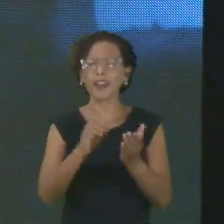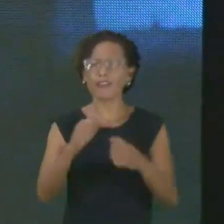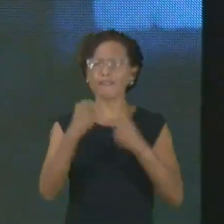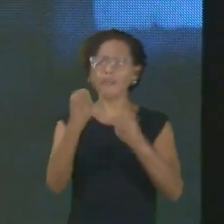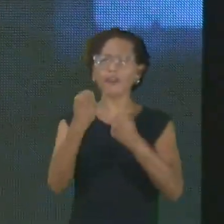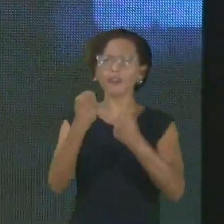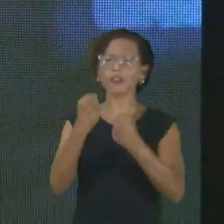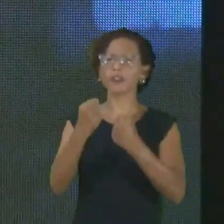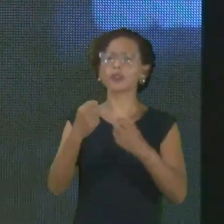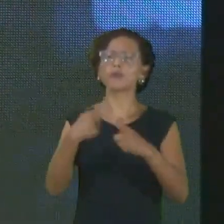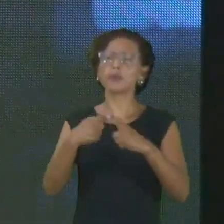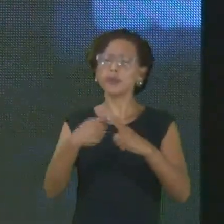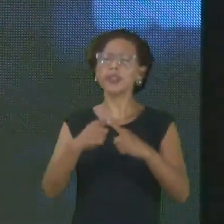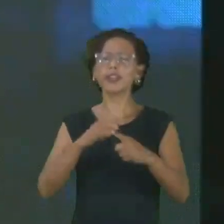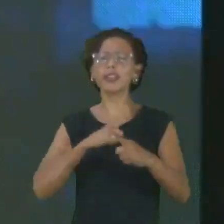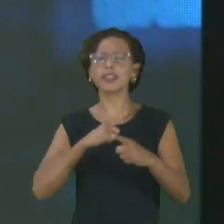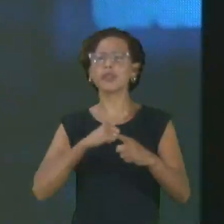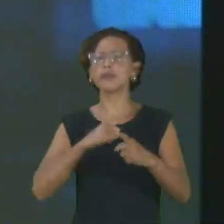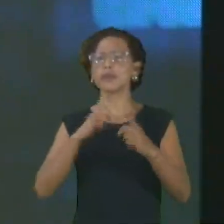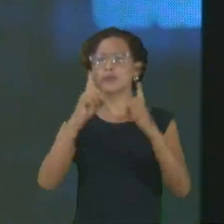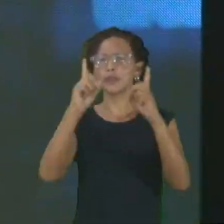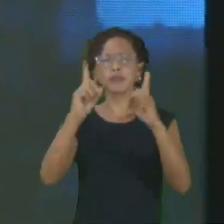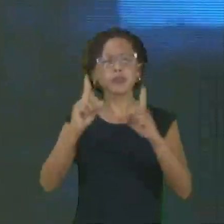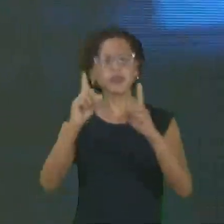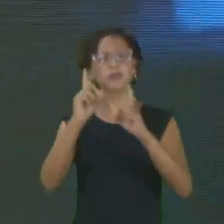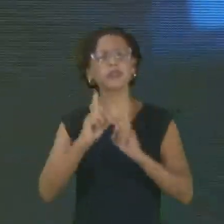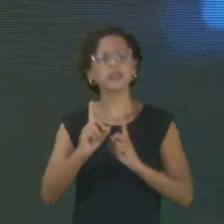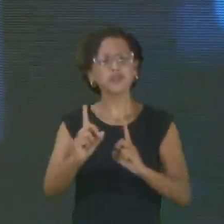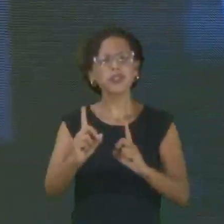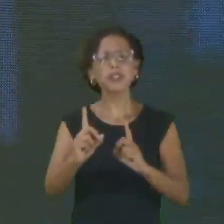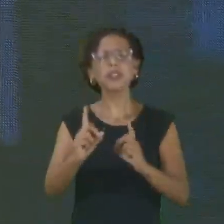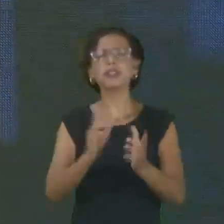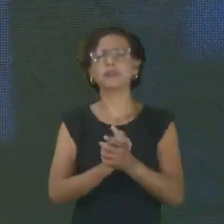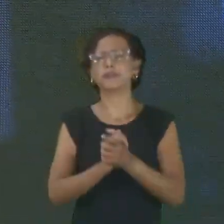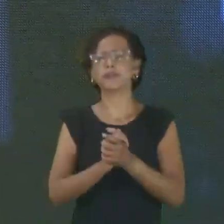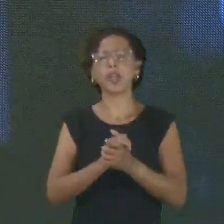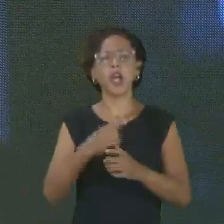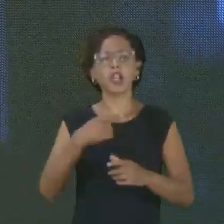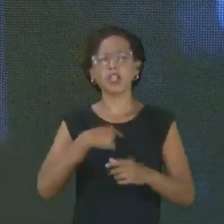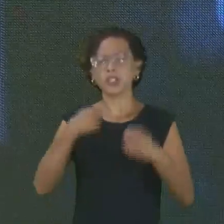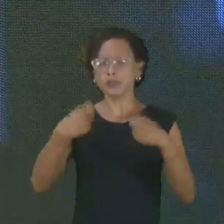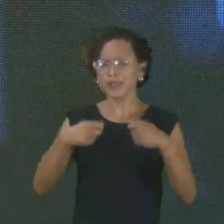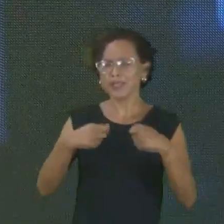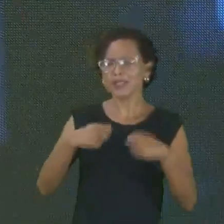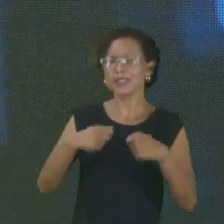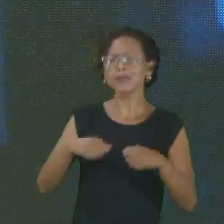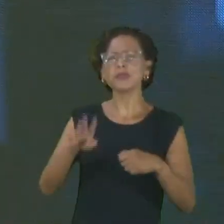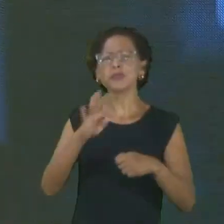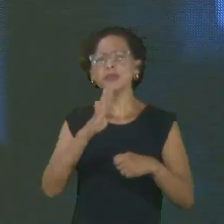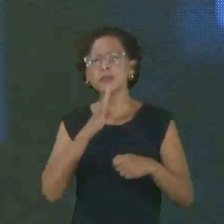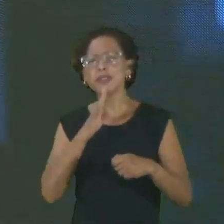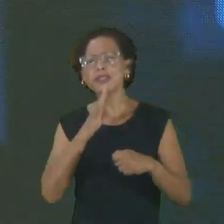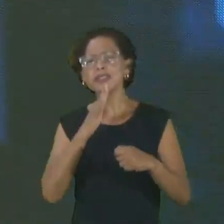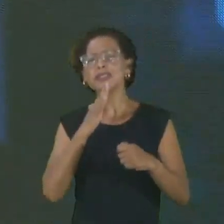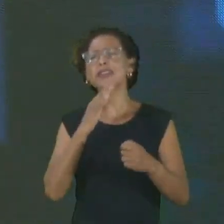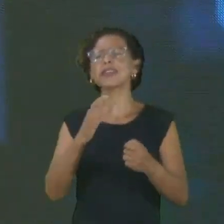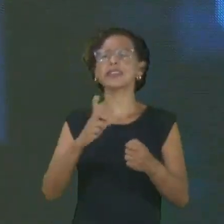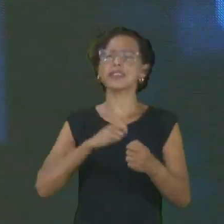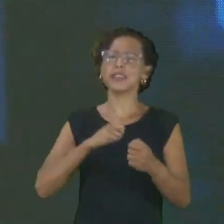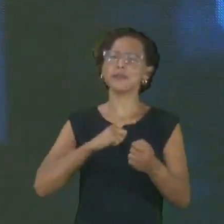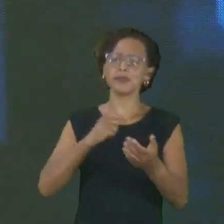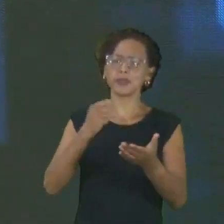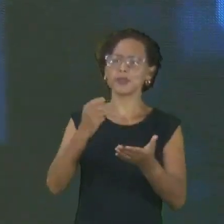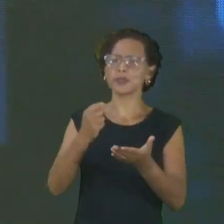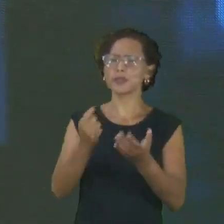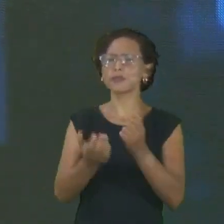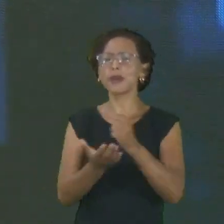um ensino. Nós não podemos ser analfabetos biblicamente, nós temos uma base, um ensino.